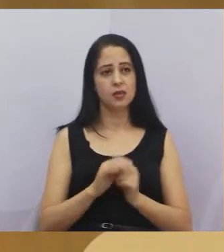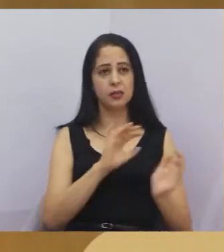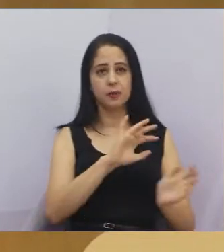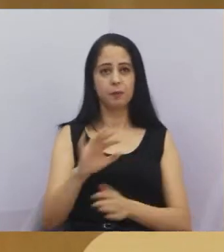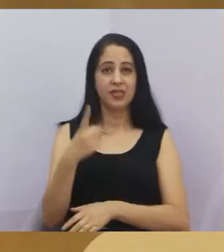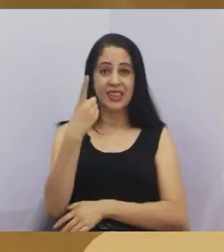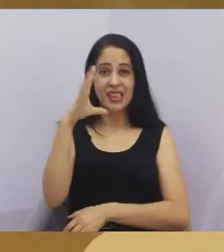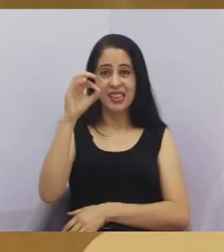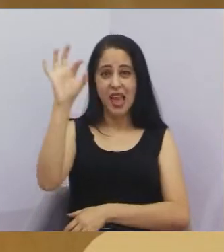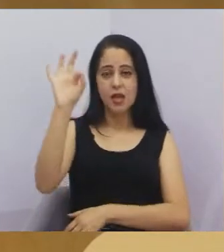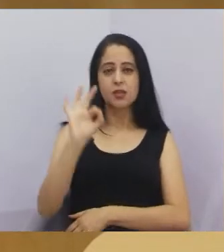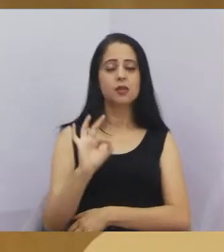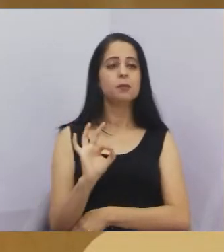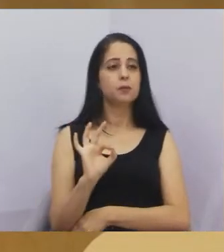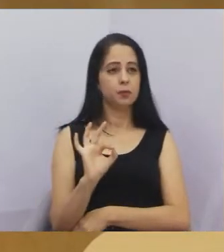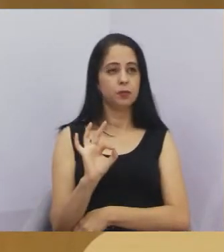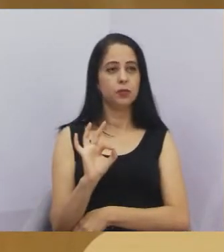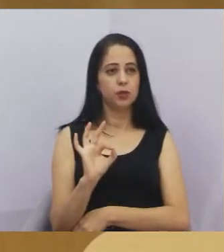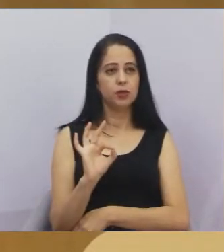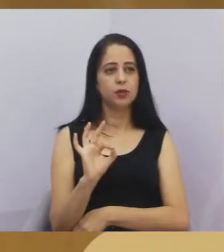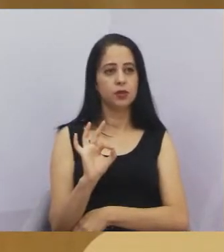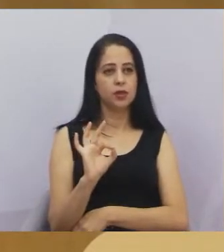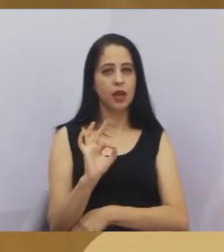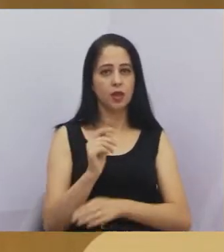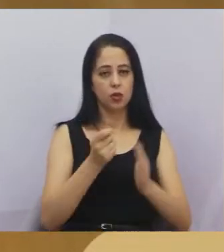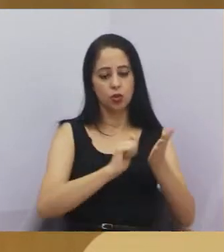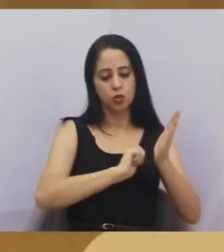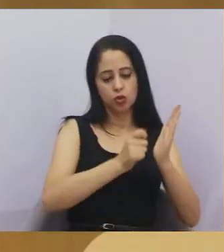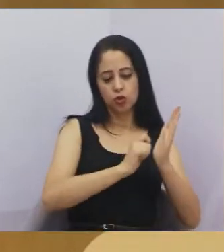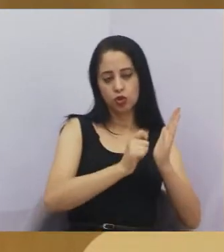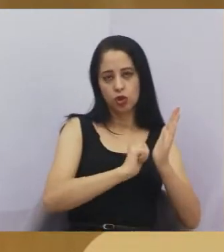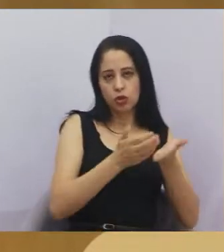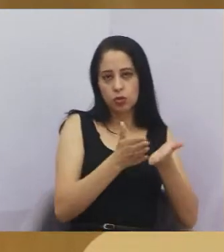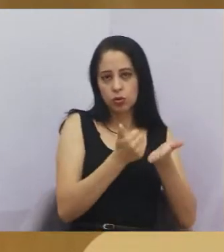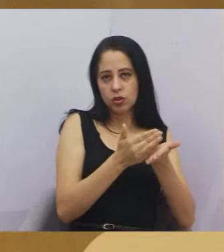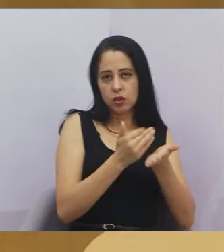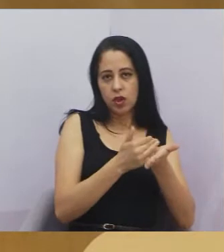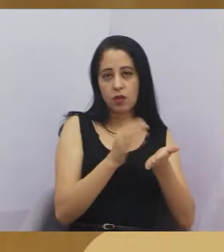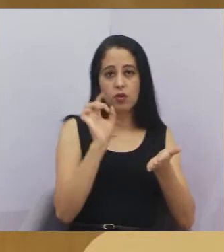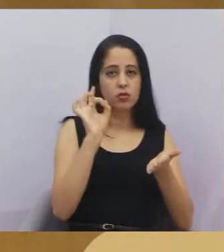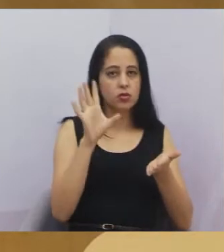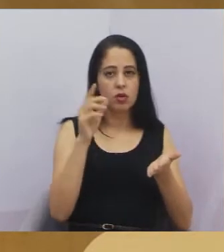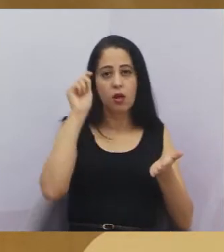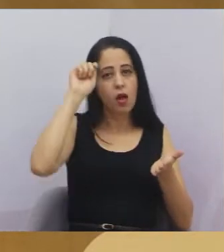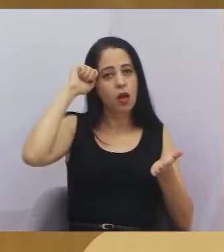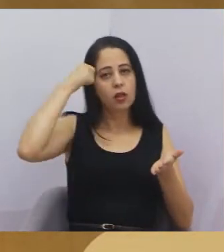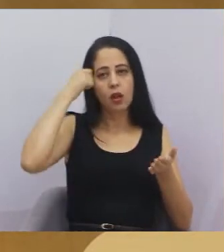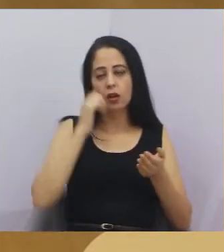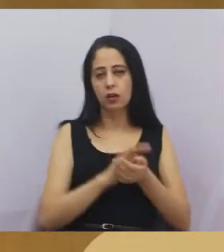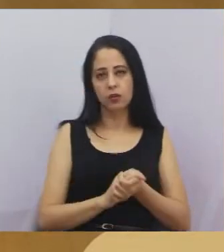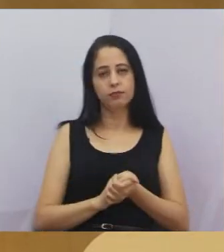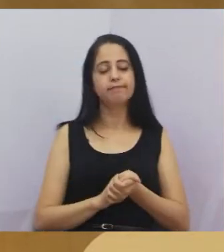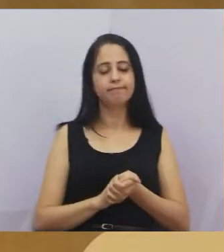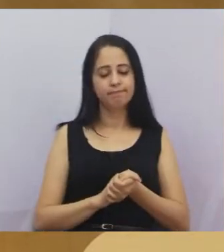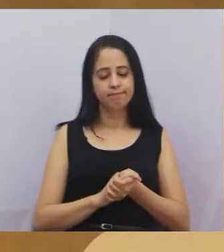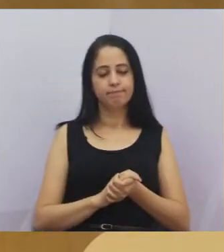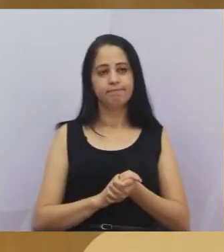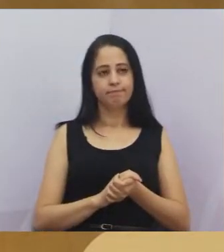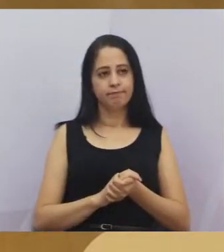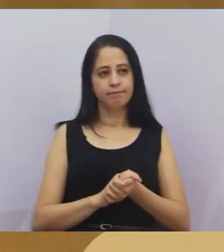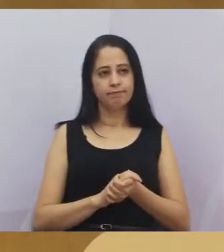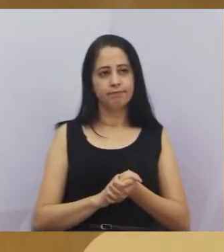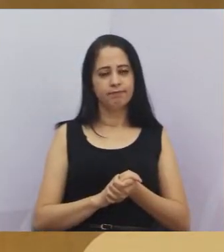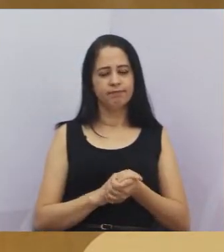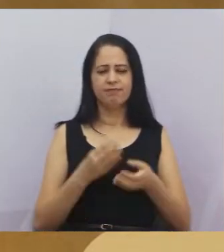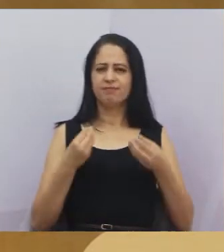Só 10% dos autores de livros são pessoas negras. Eu falo que eu